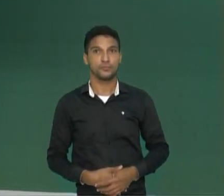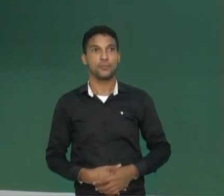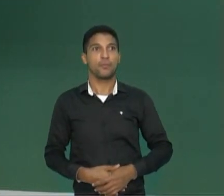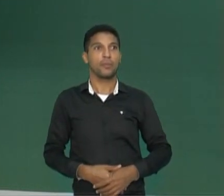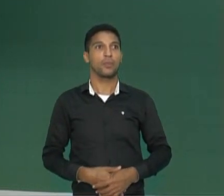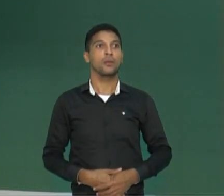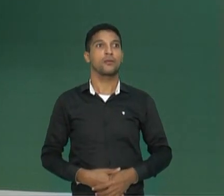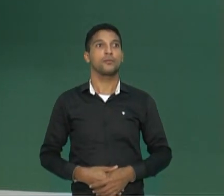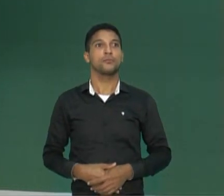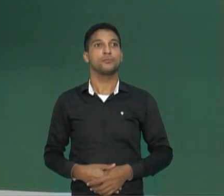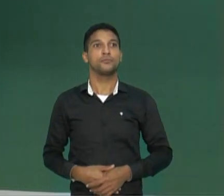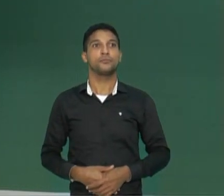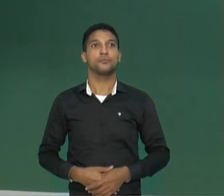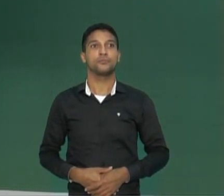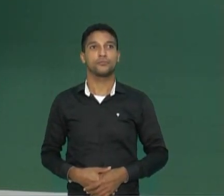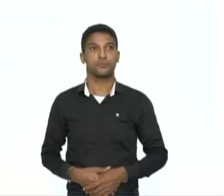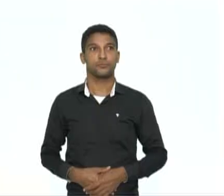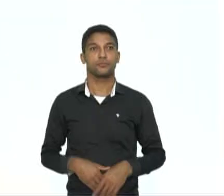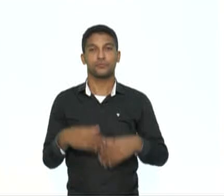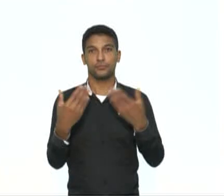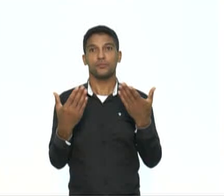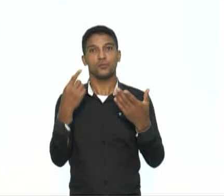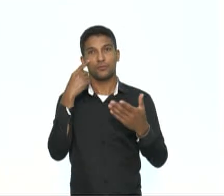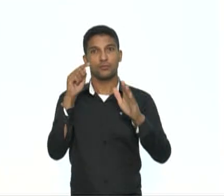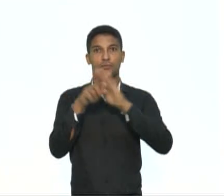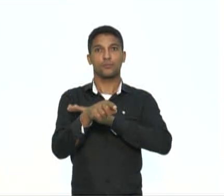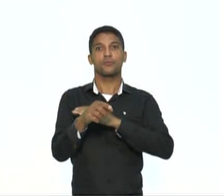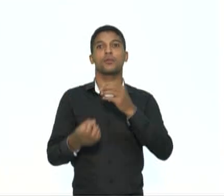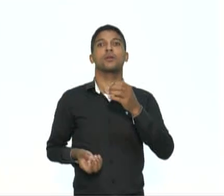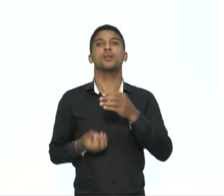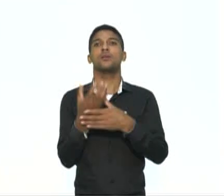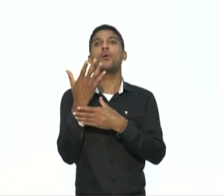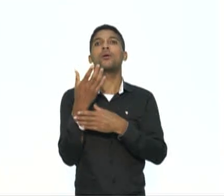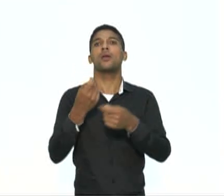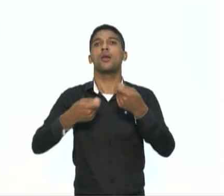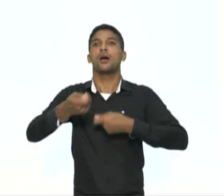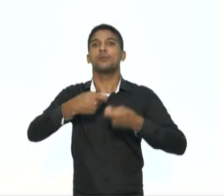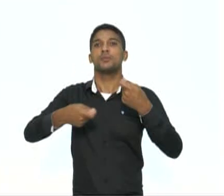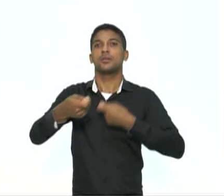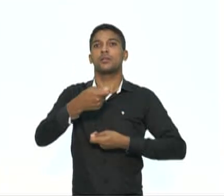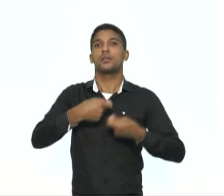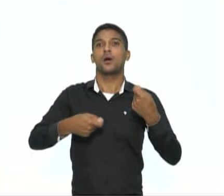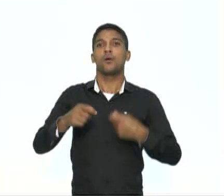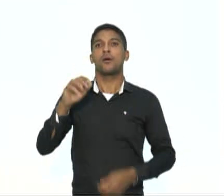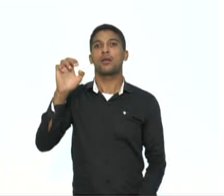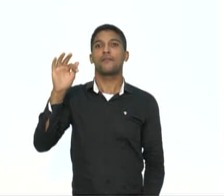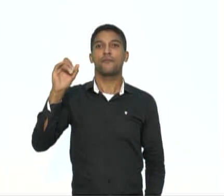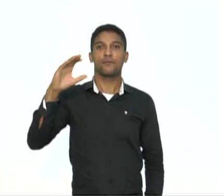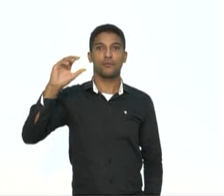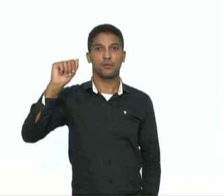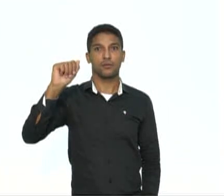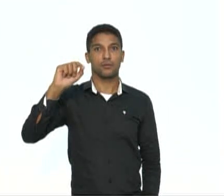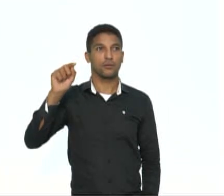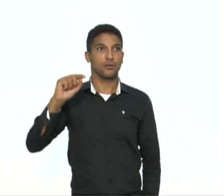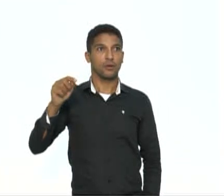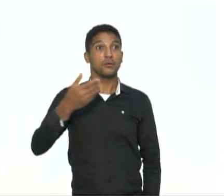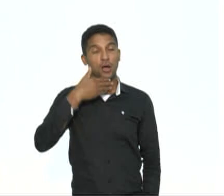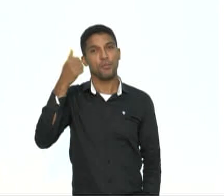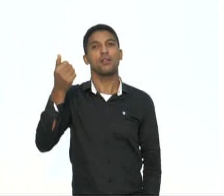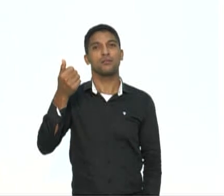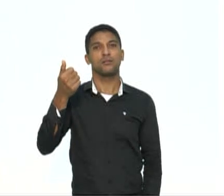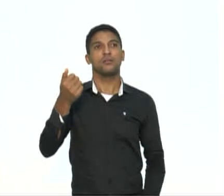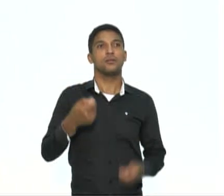Reich. Né. Então vamos lá. Criou uma administração mais eficaz, dividiu o território em condados, marcas e ducados. Cria também pequenas